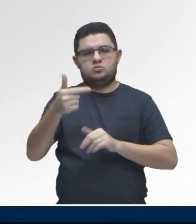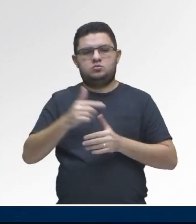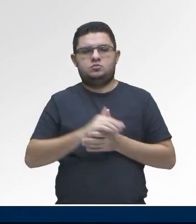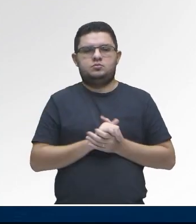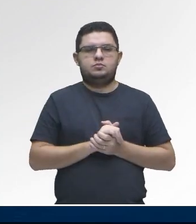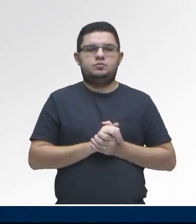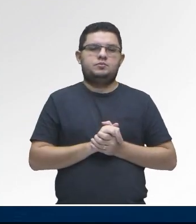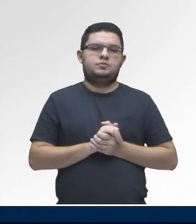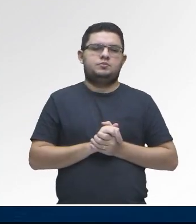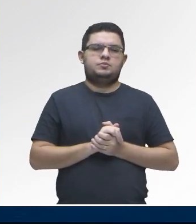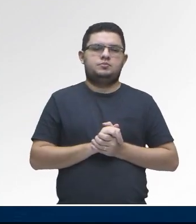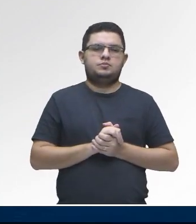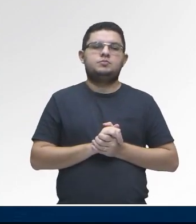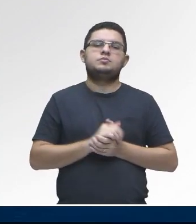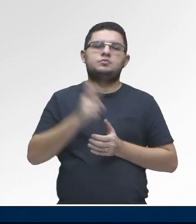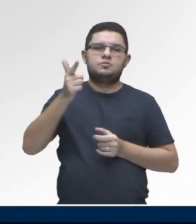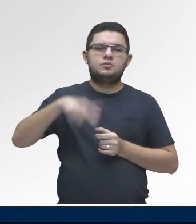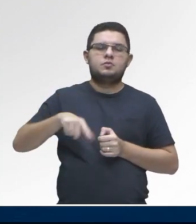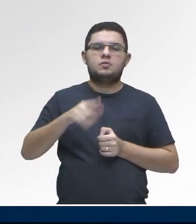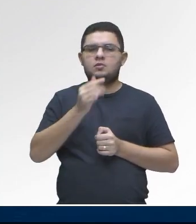Vamos a mais um exemplo.